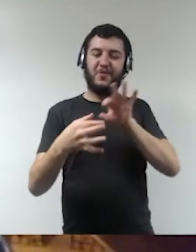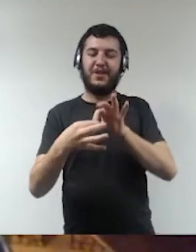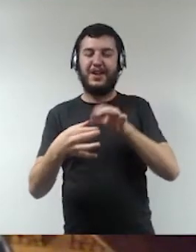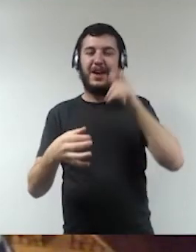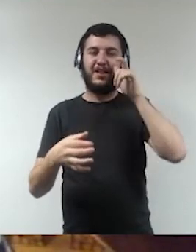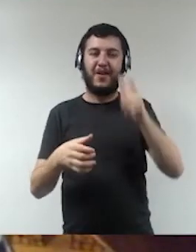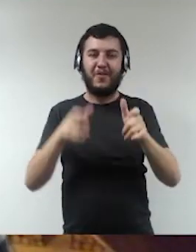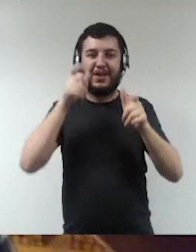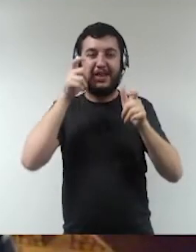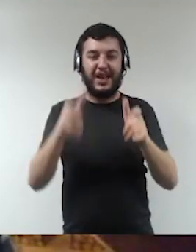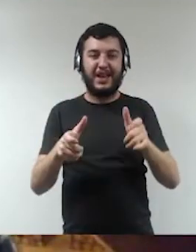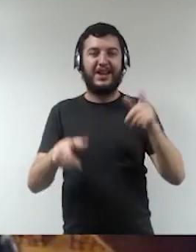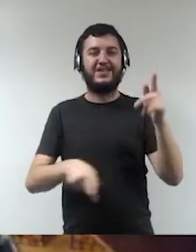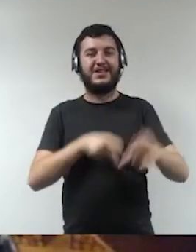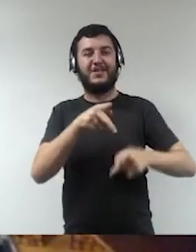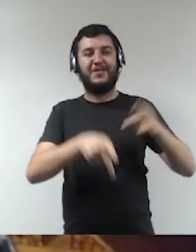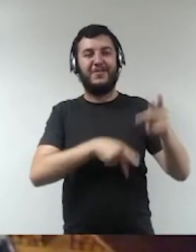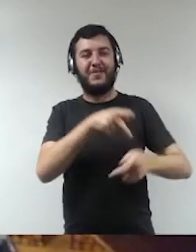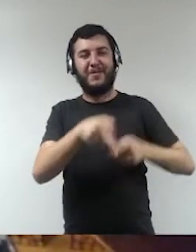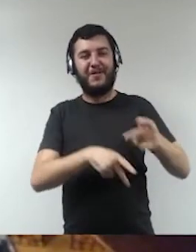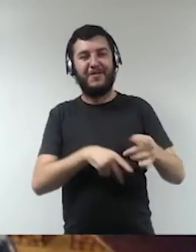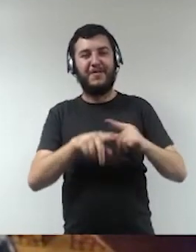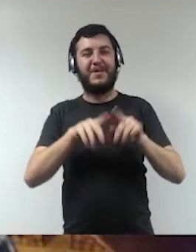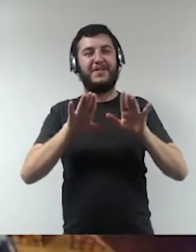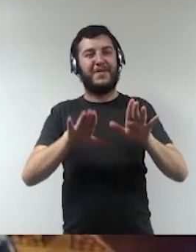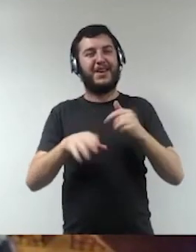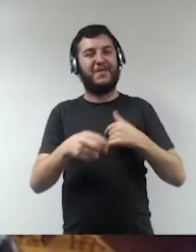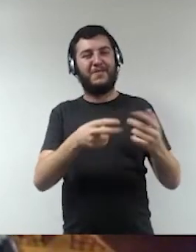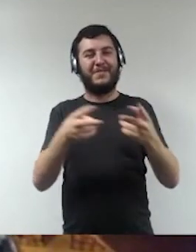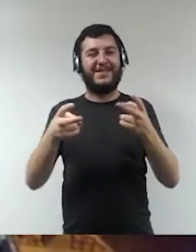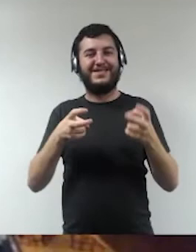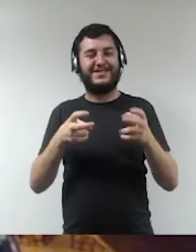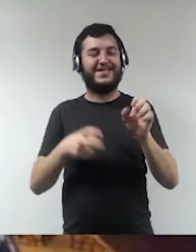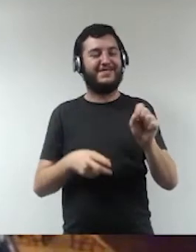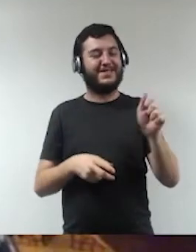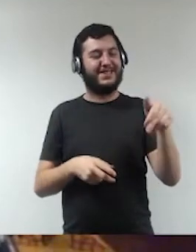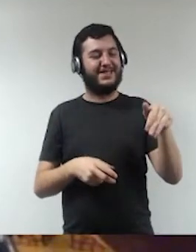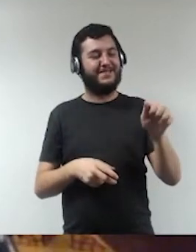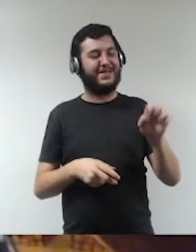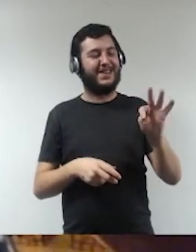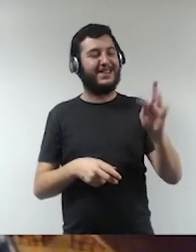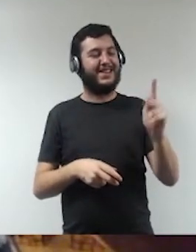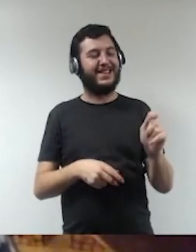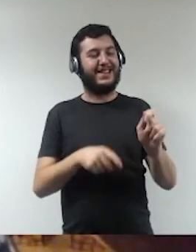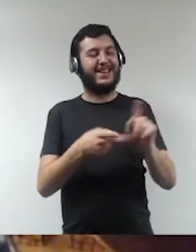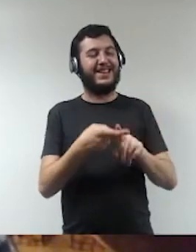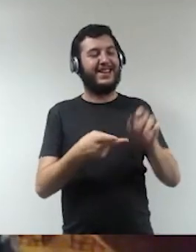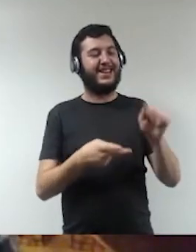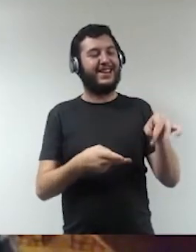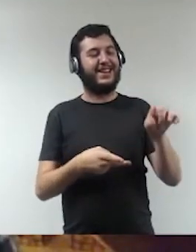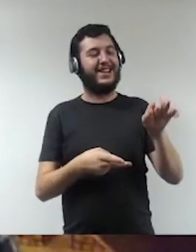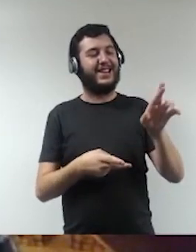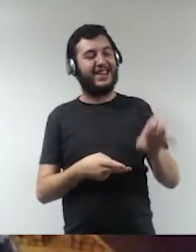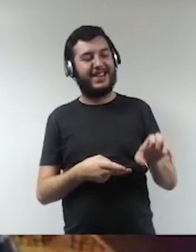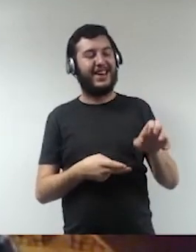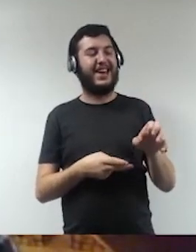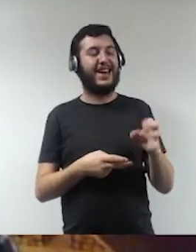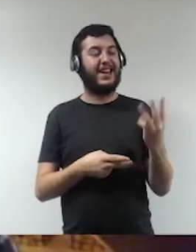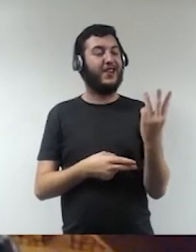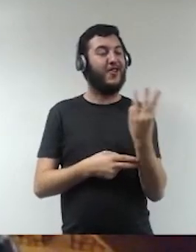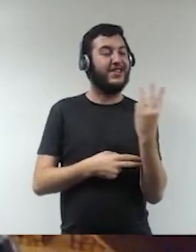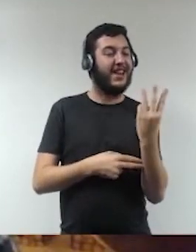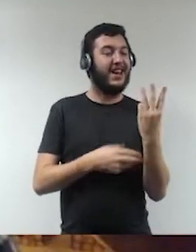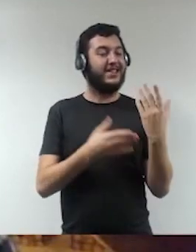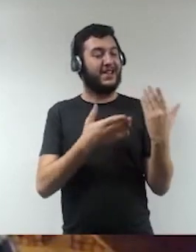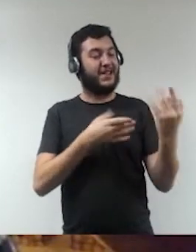interesse público, eu percebo, né, Samantha e André, que a gente está falando da mesma coisa, porque, na verdade, eu pego as demandas de